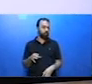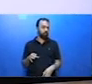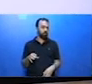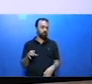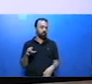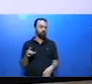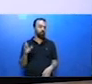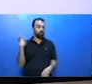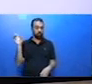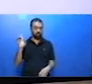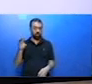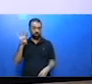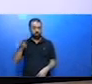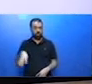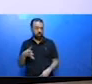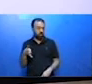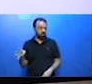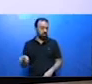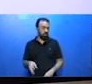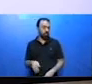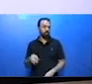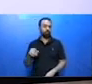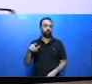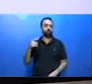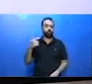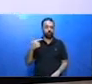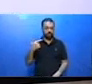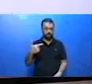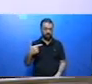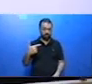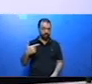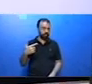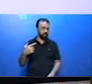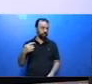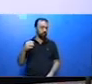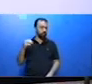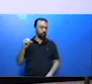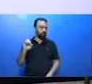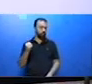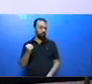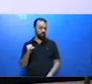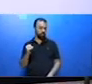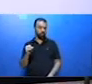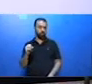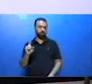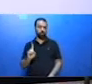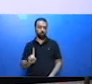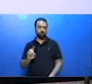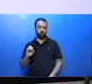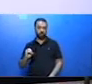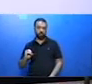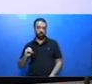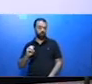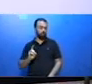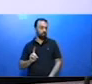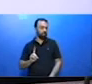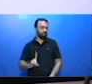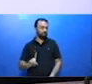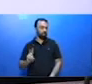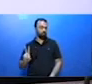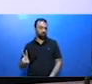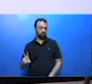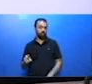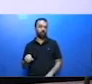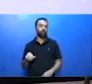e nós temos quem usou 12 passos. Agora, nós vamos organizar essa tabela de uma